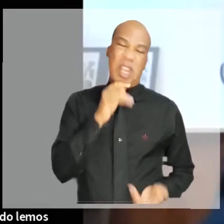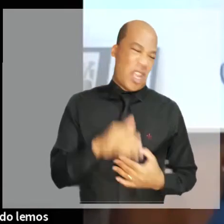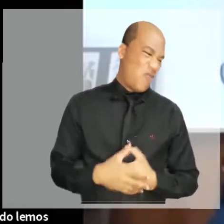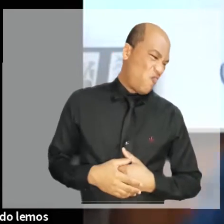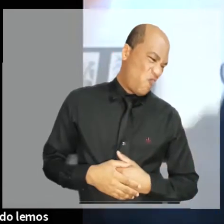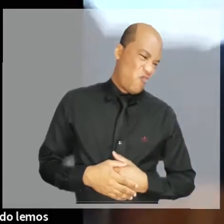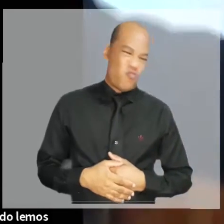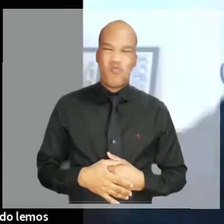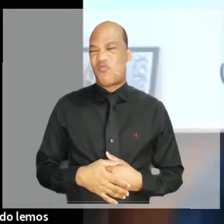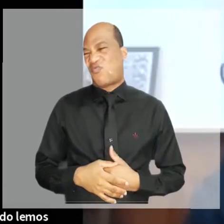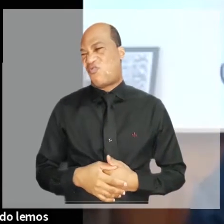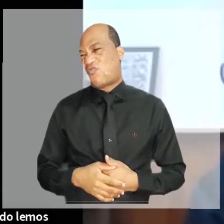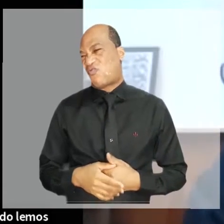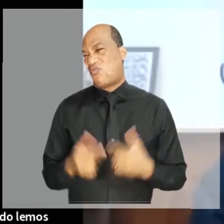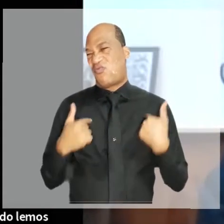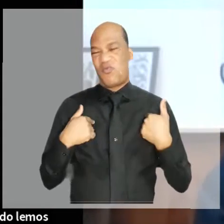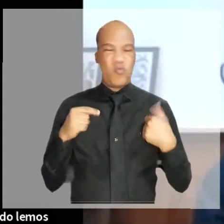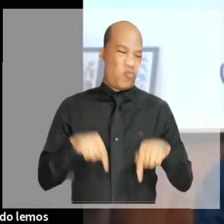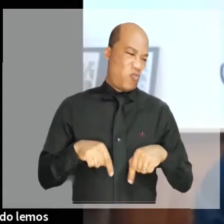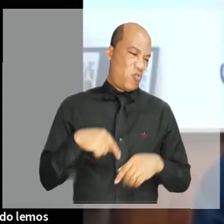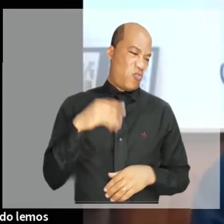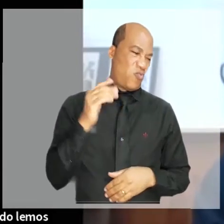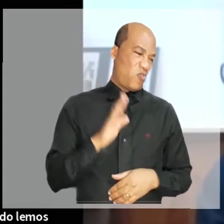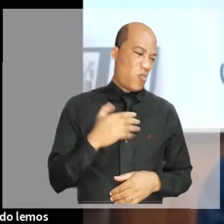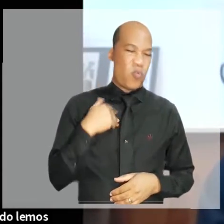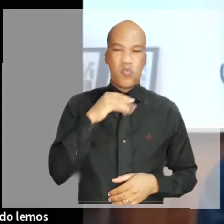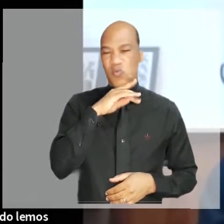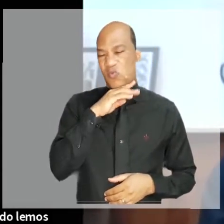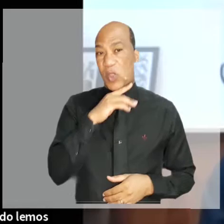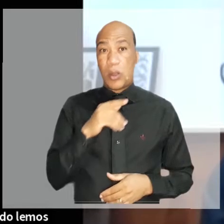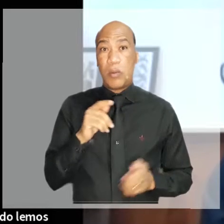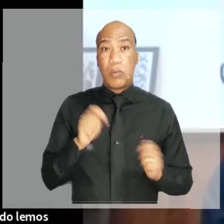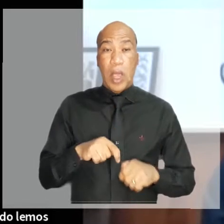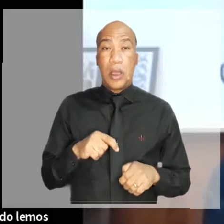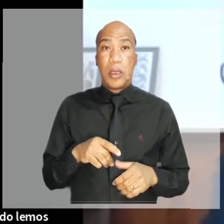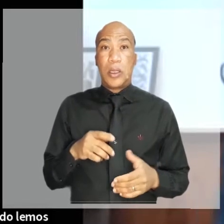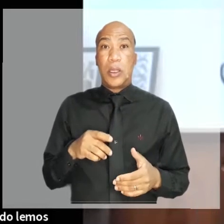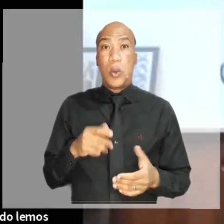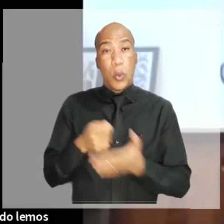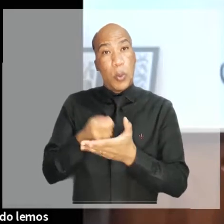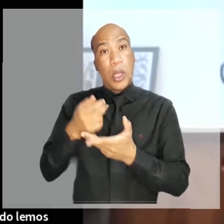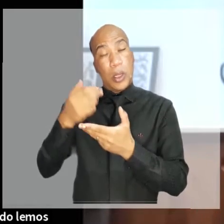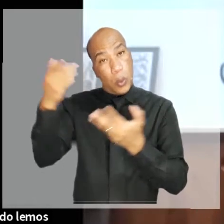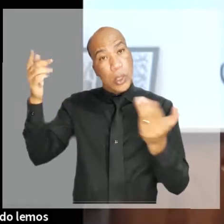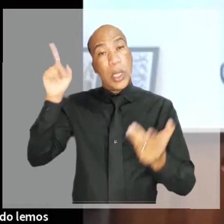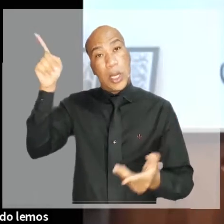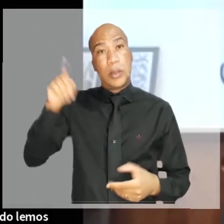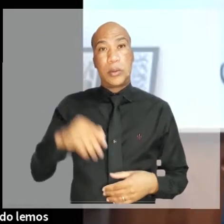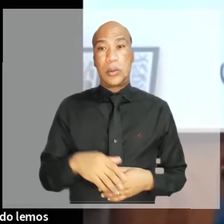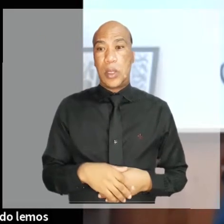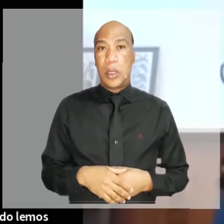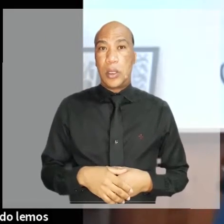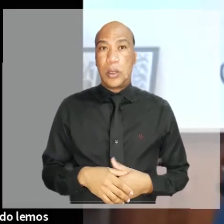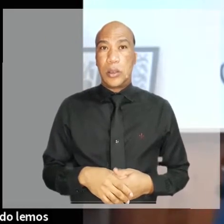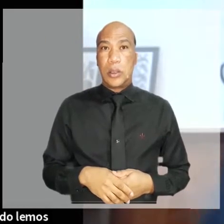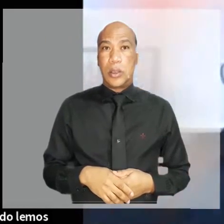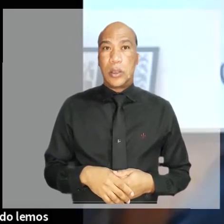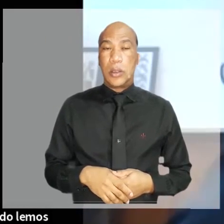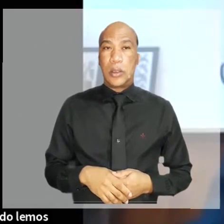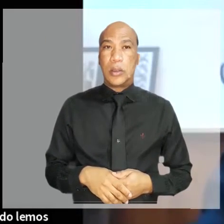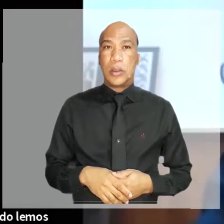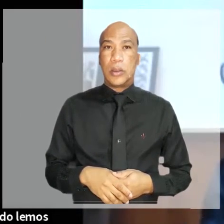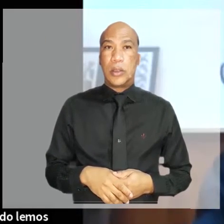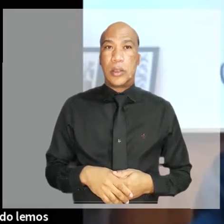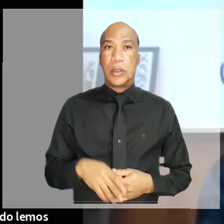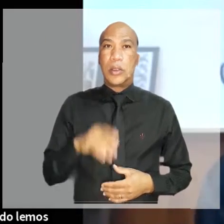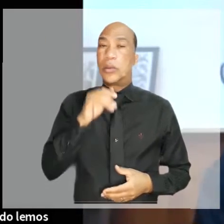a plataforma de governo da Estônia. E agora, com o Brexit na Inglaterra, né, tem muitos ingleses que estão mantendo seus